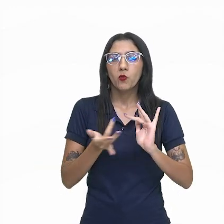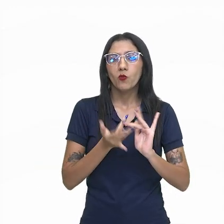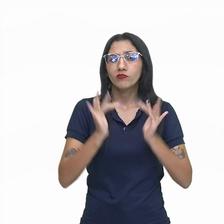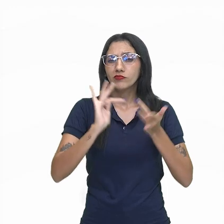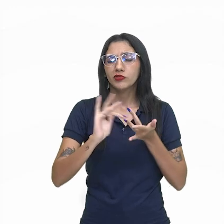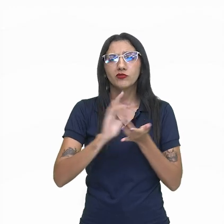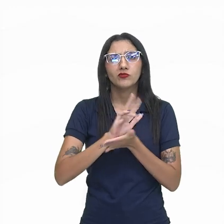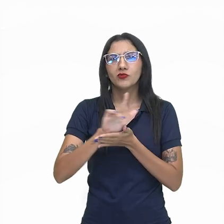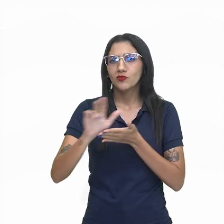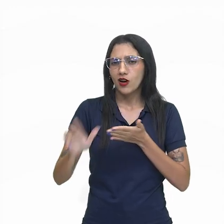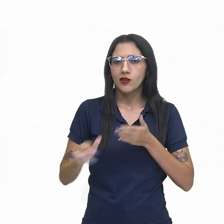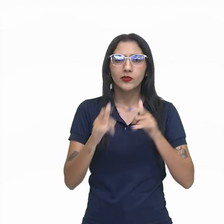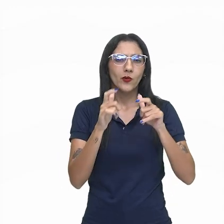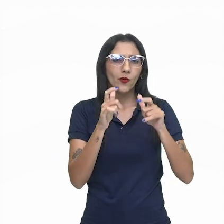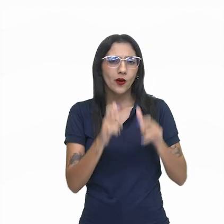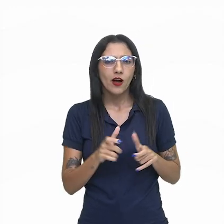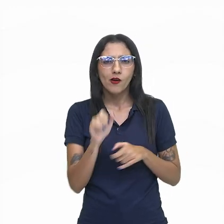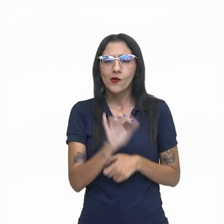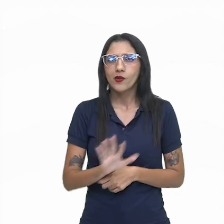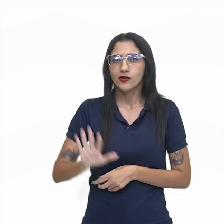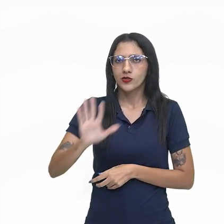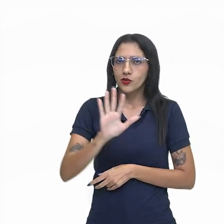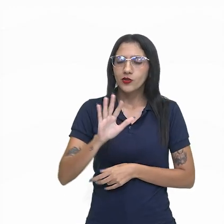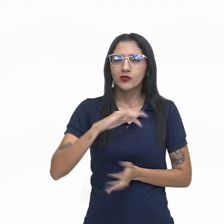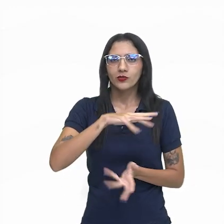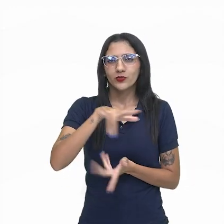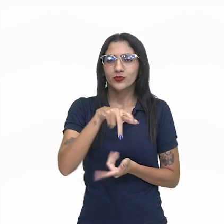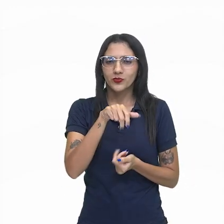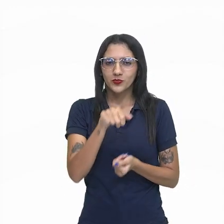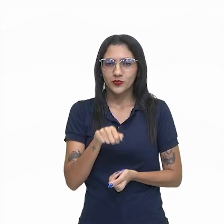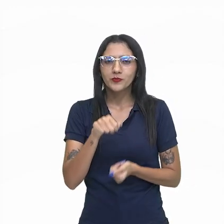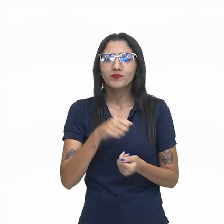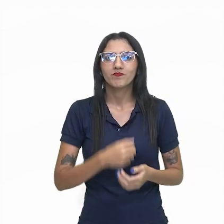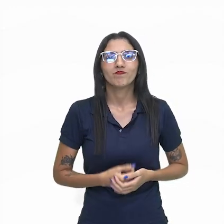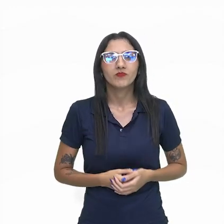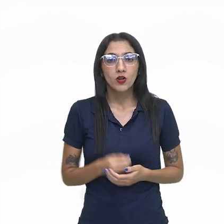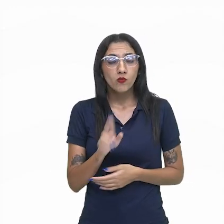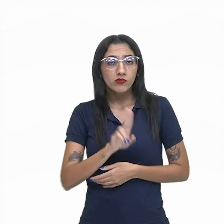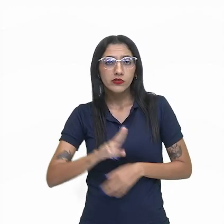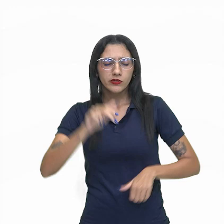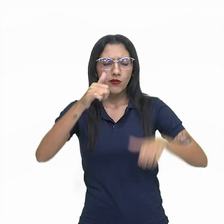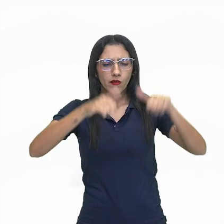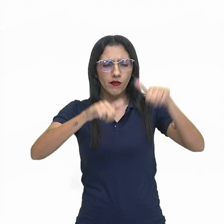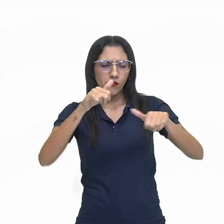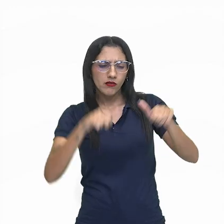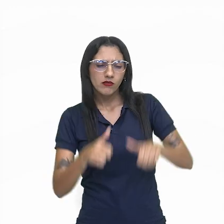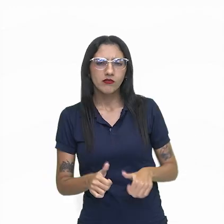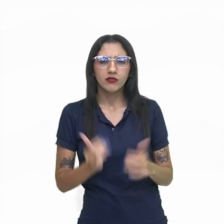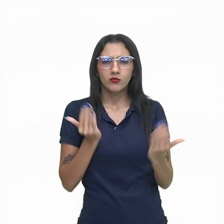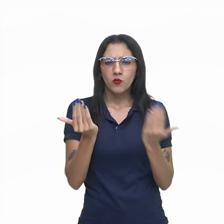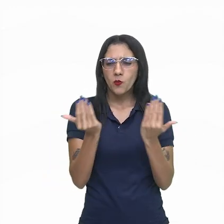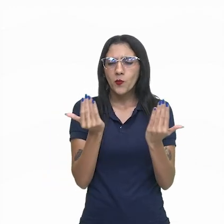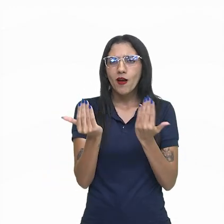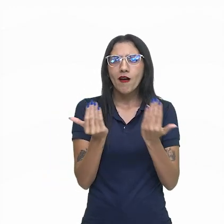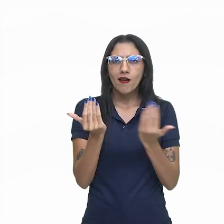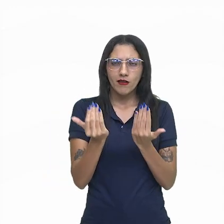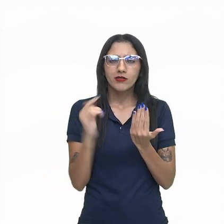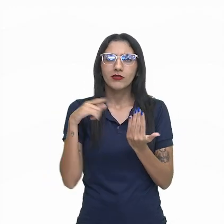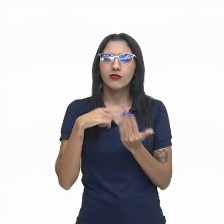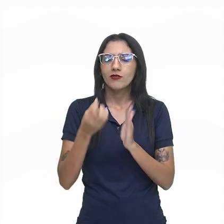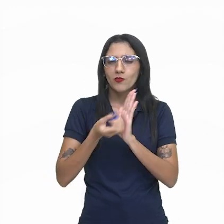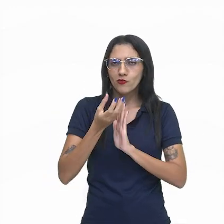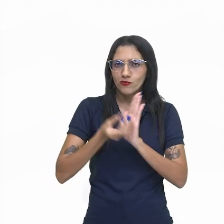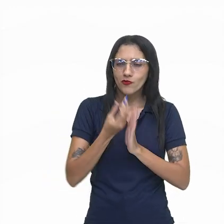contextos diversos, locais, regionais e globais, por meio de uma análise comparativa